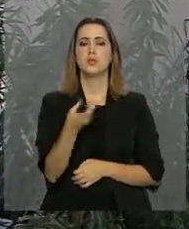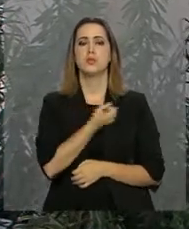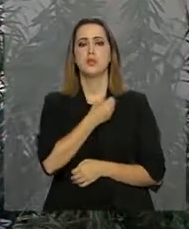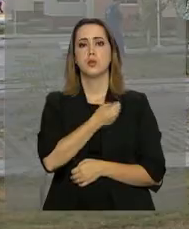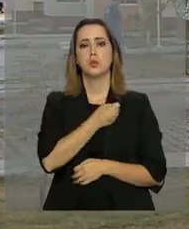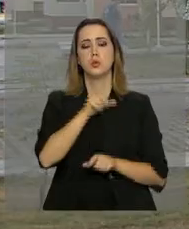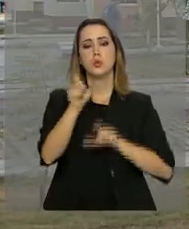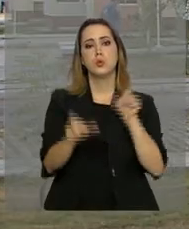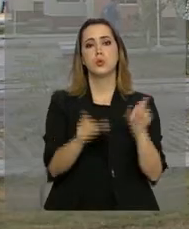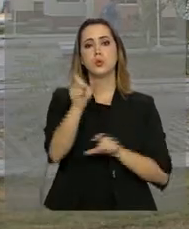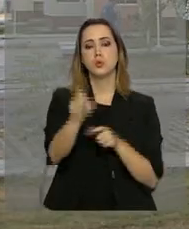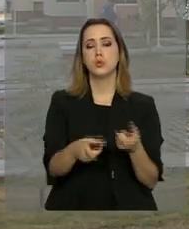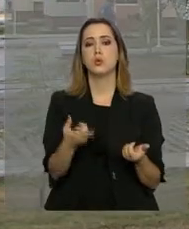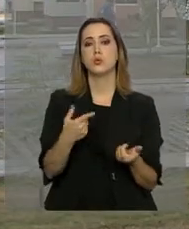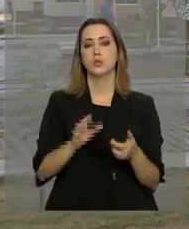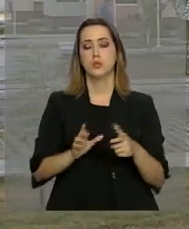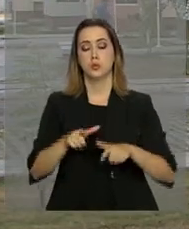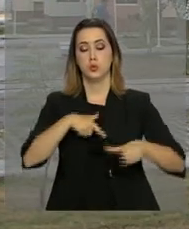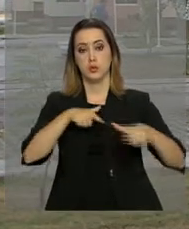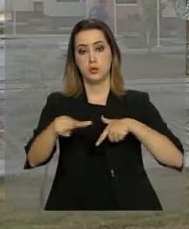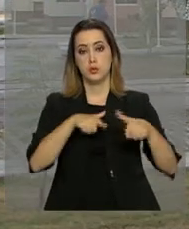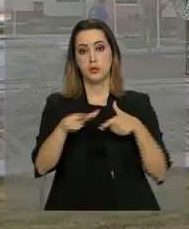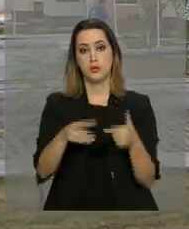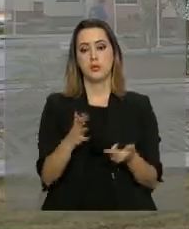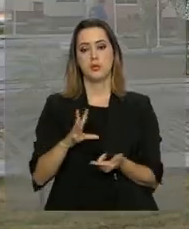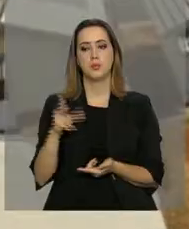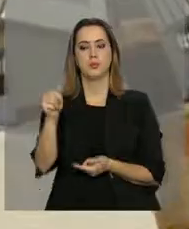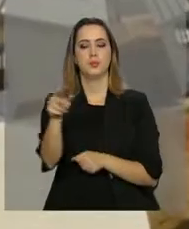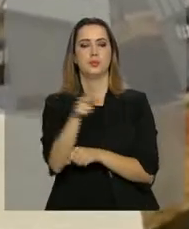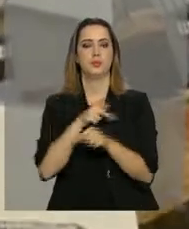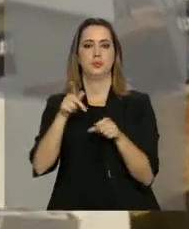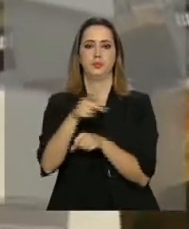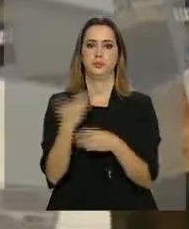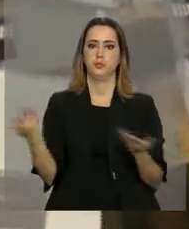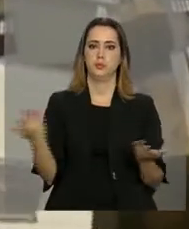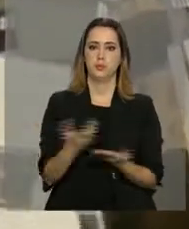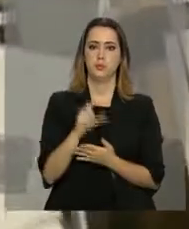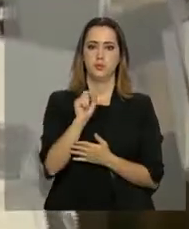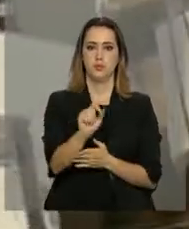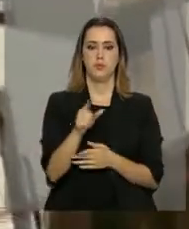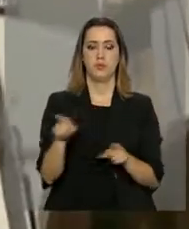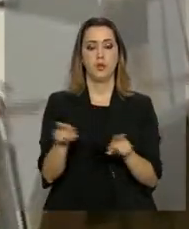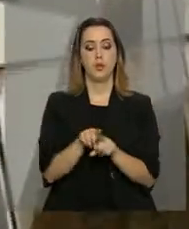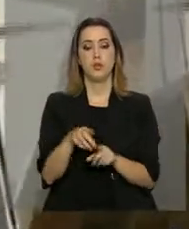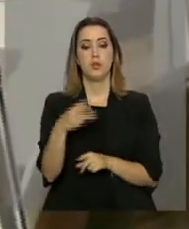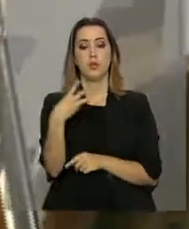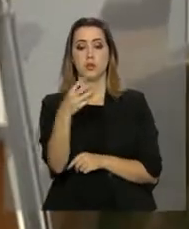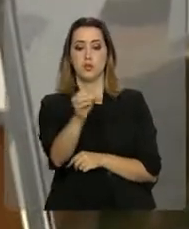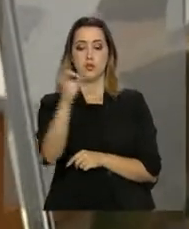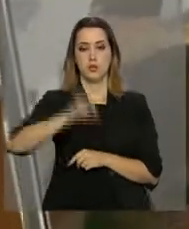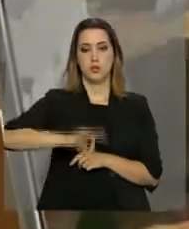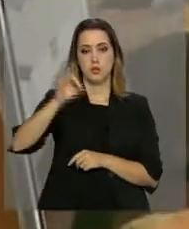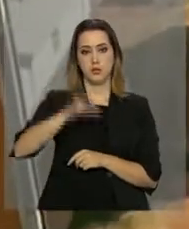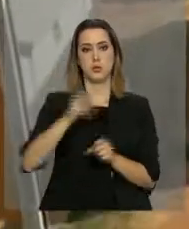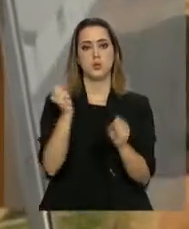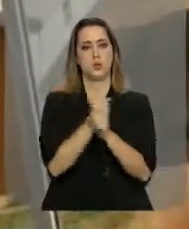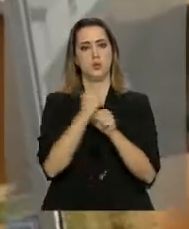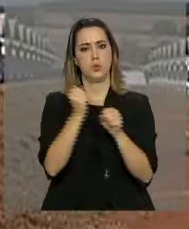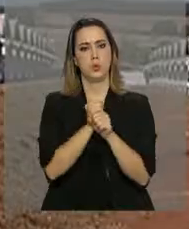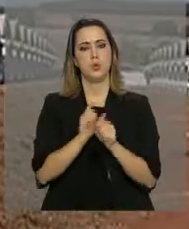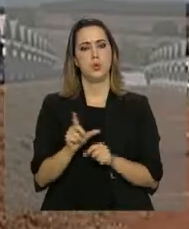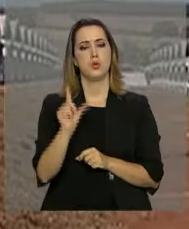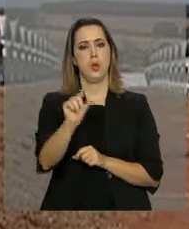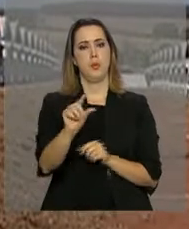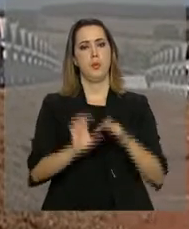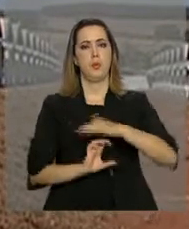indiretamente só empreendimentos do minha casa minha vida em todo o país trinta por cento das casas do programa são construídas por pequenas empreiteiras